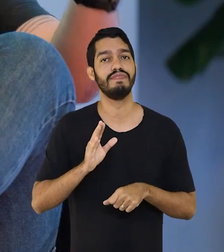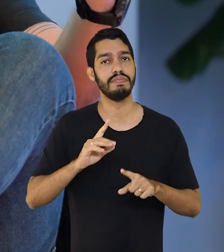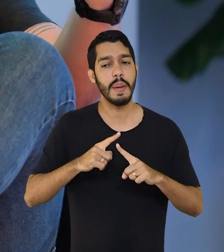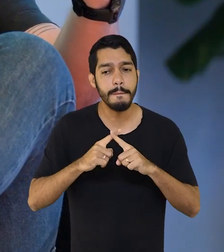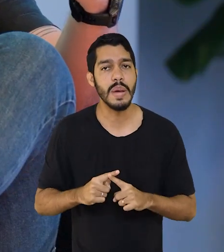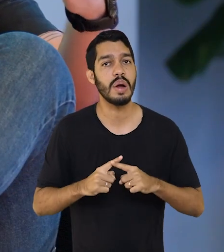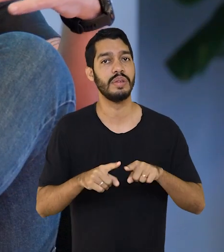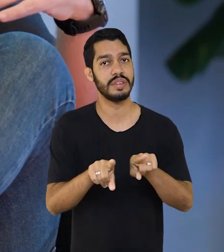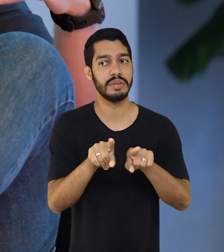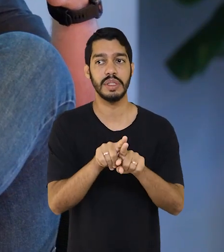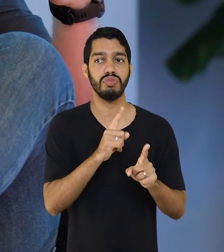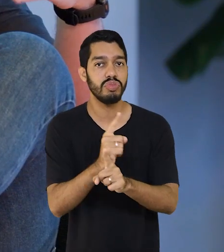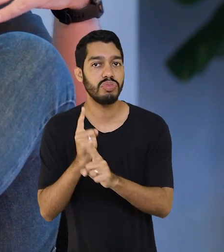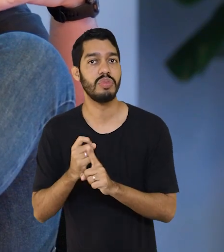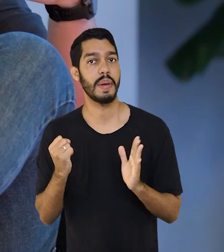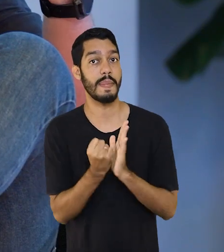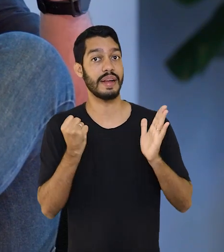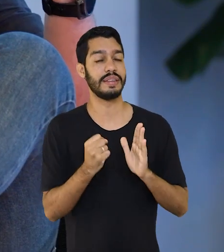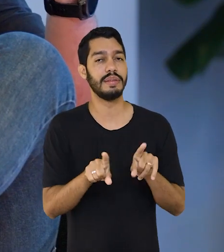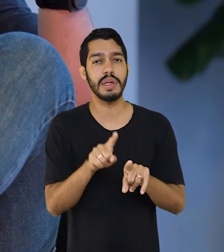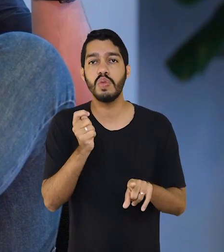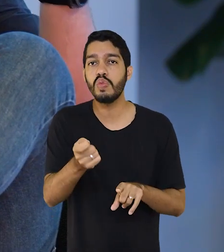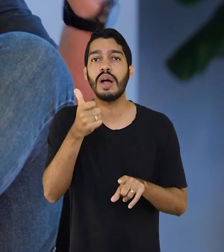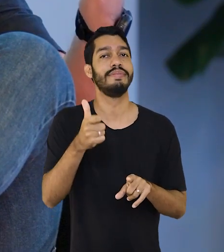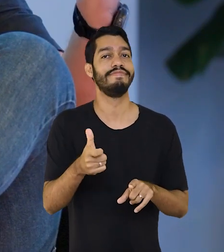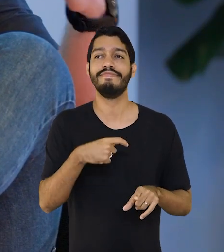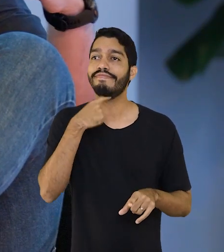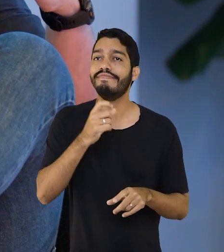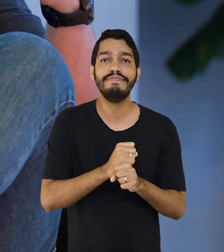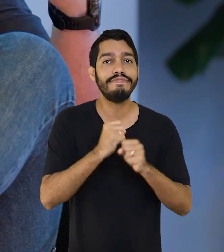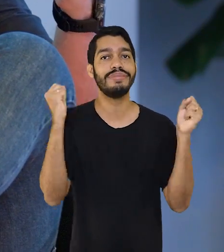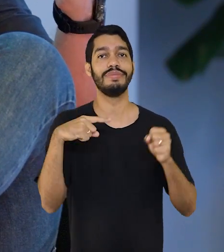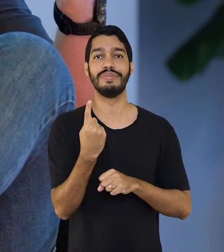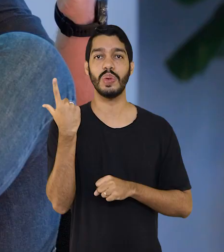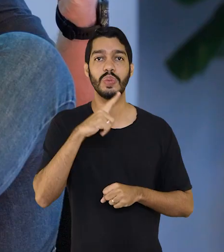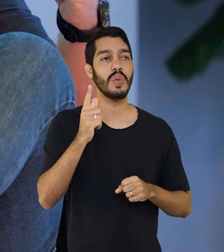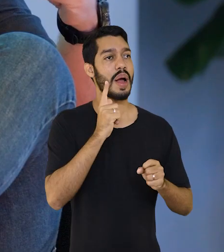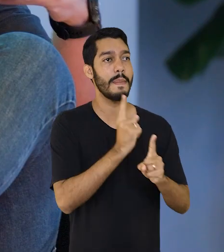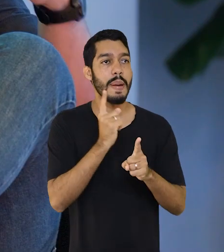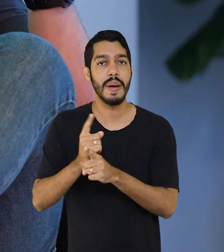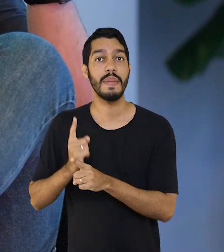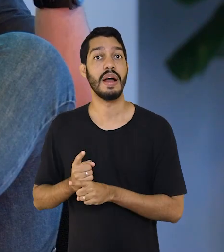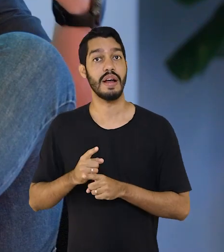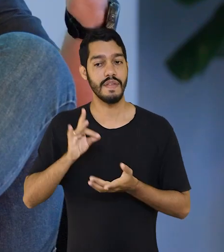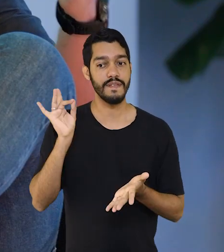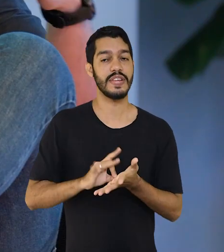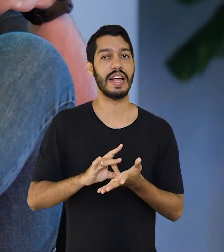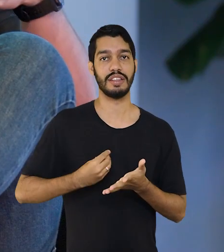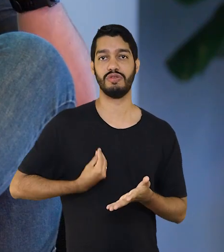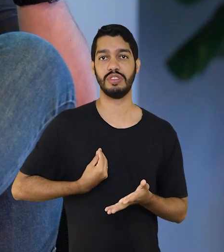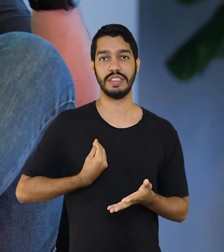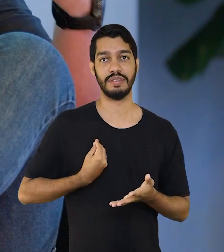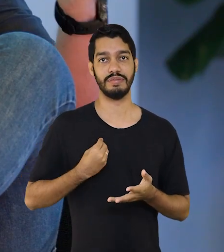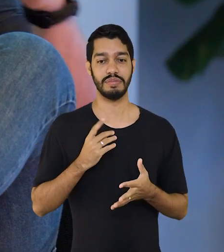mais desafiador para as marcas e que vai ser invariavelmente quase impossível você conseguir construir marcas realmente